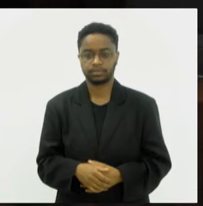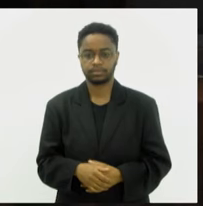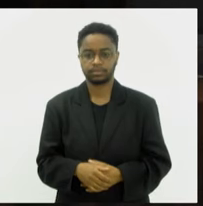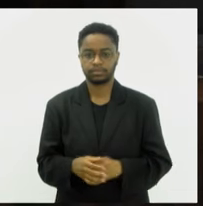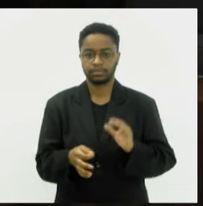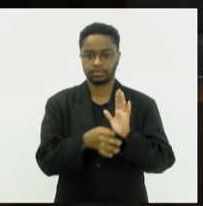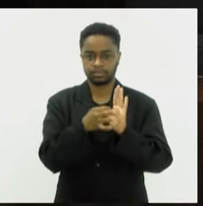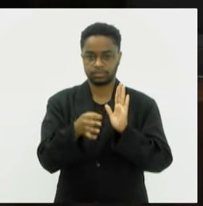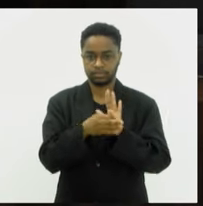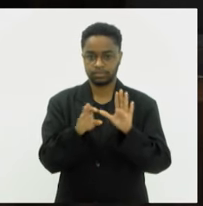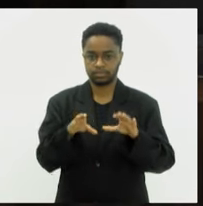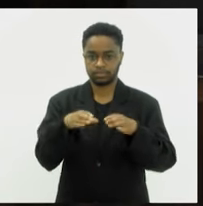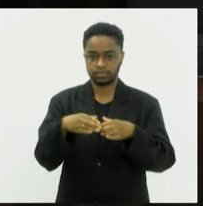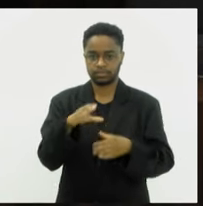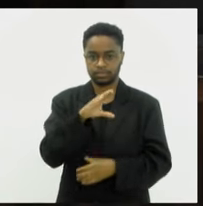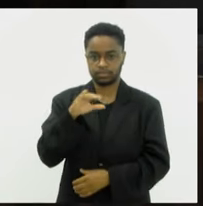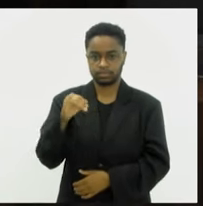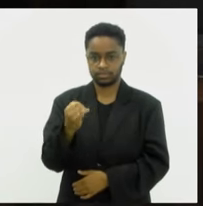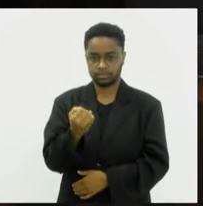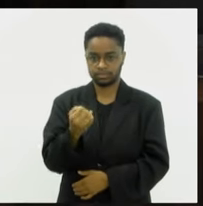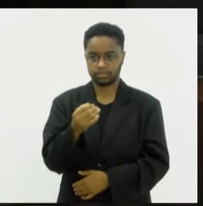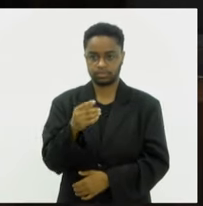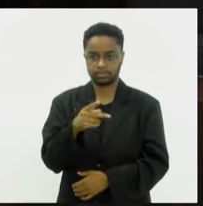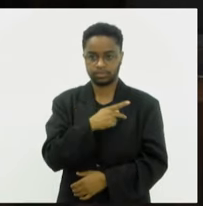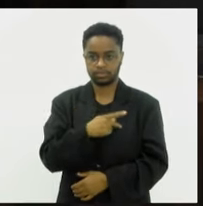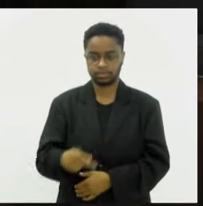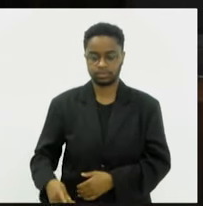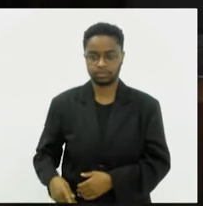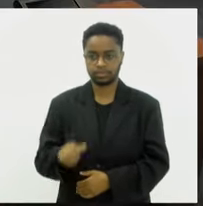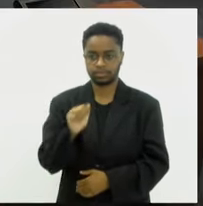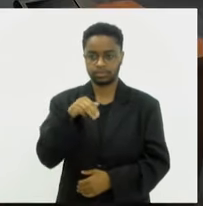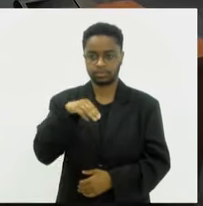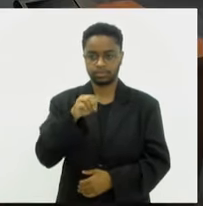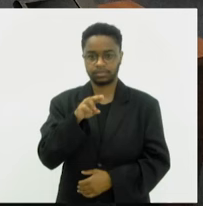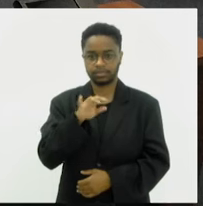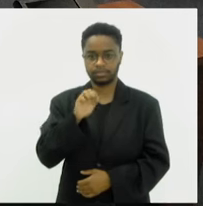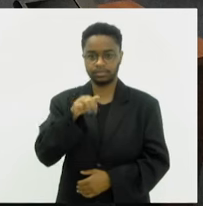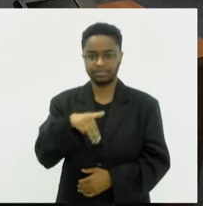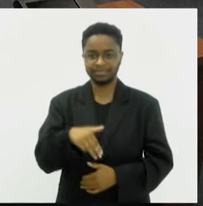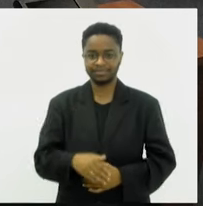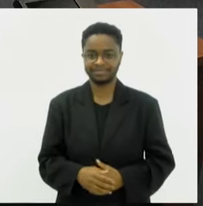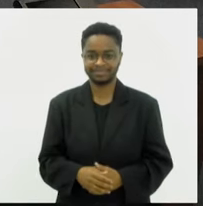Para emitir parecer pela Comissão de Constituição e Justiça, presidente Rodrigo Amorim,